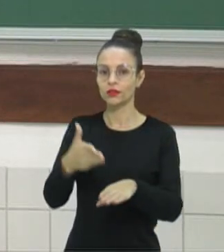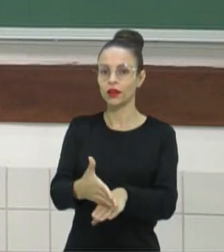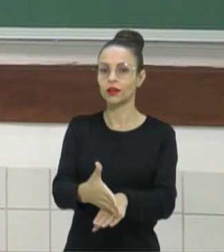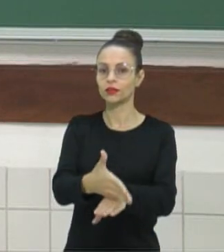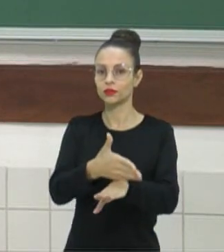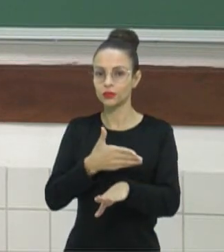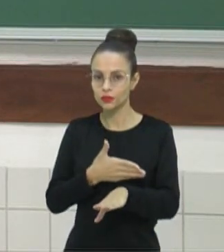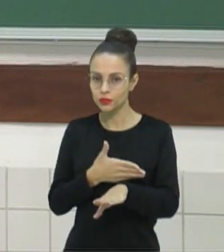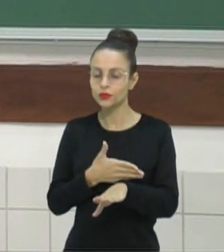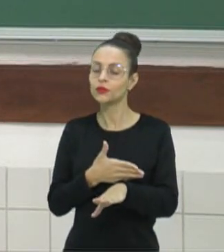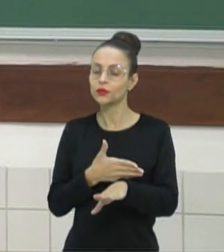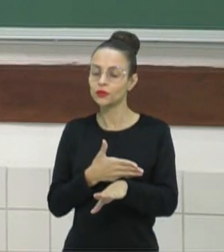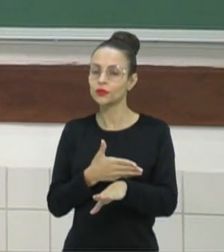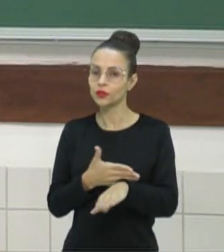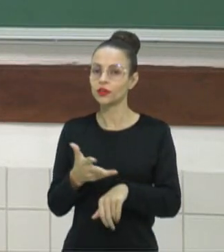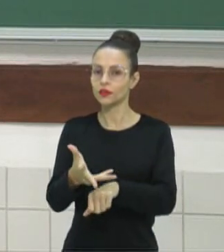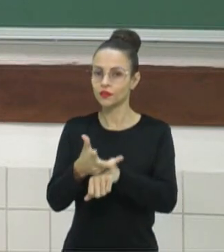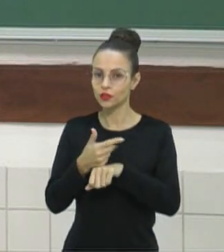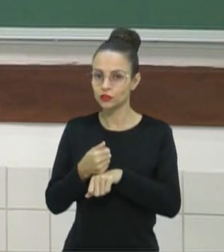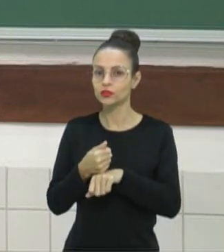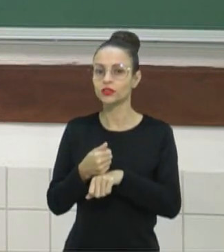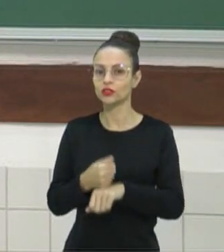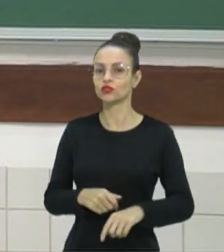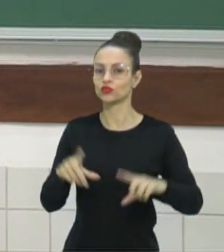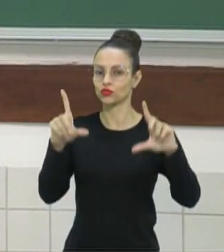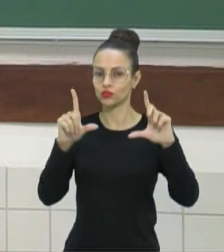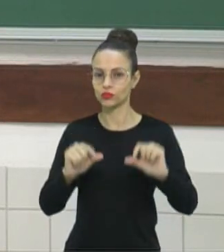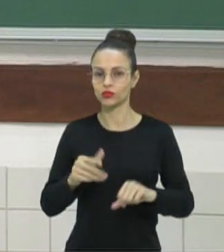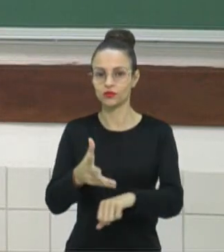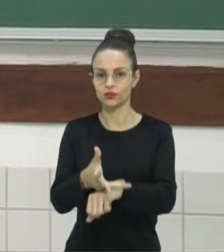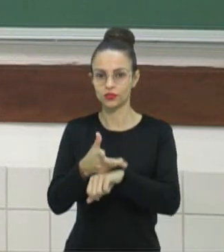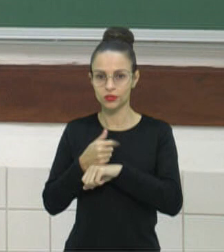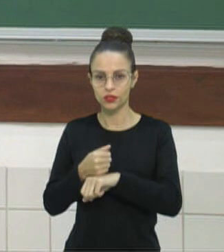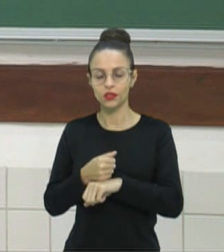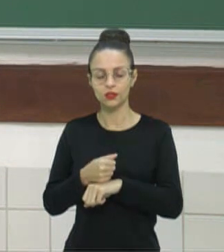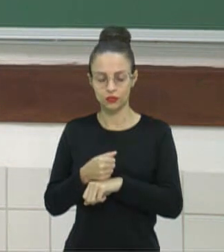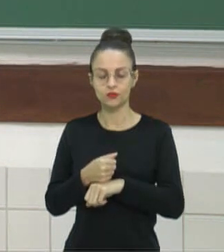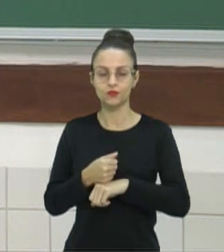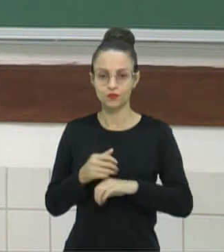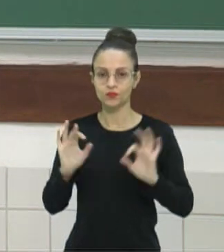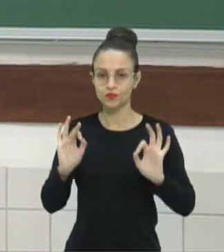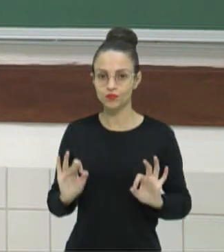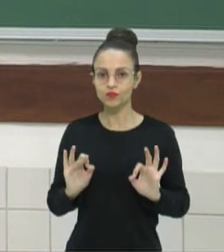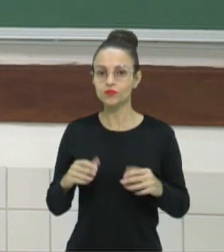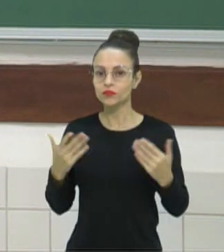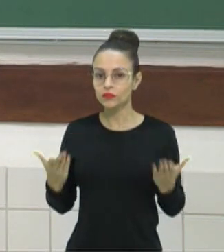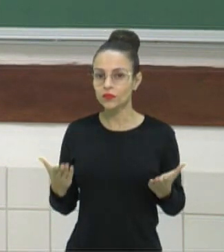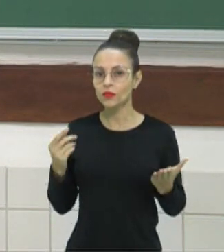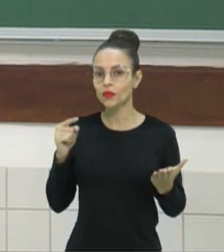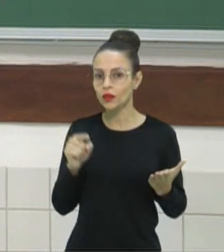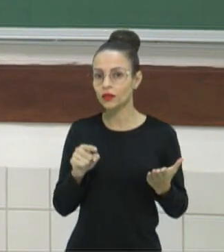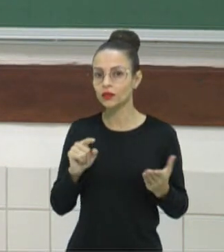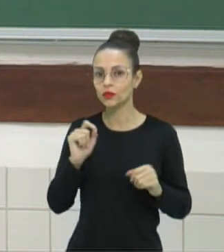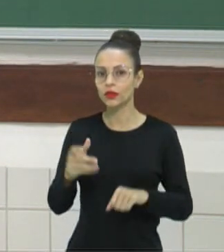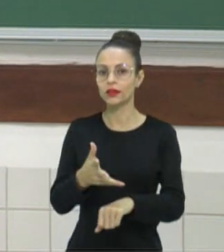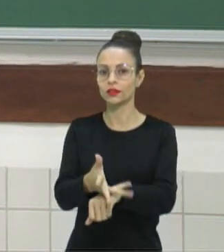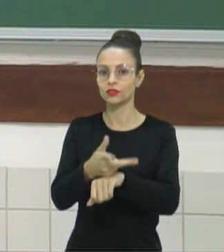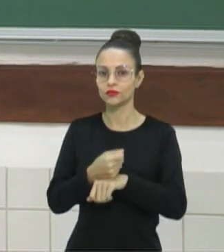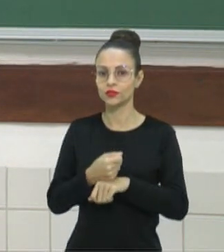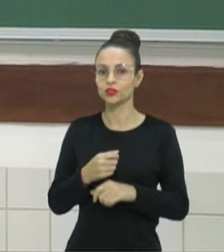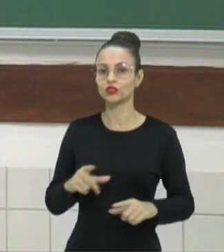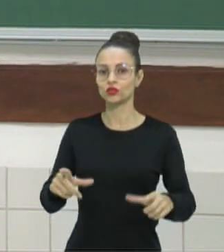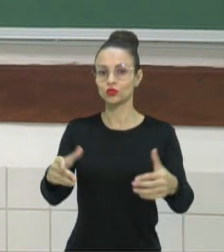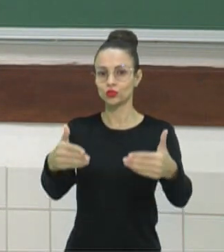né, a velocidade, está reduzindo a velocidade. É uma força de atrito, certo? E ela irá retardar a